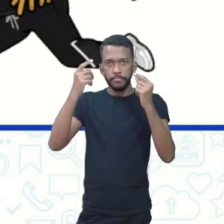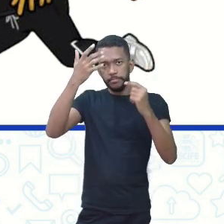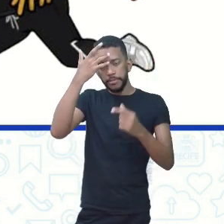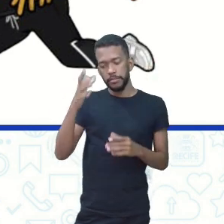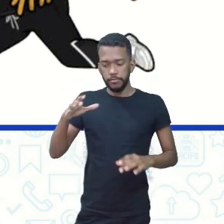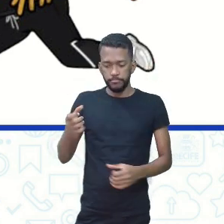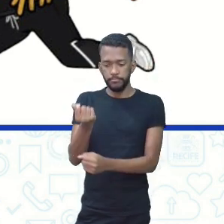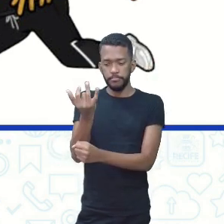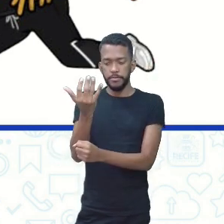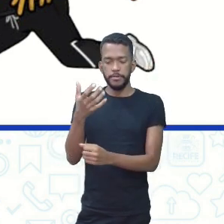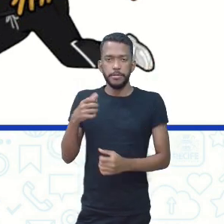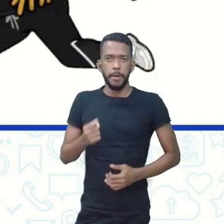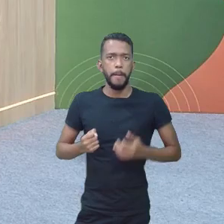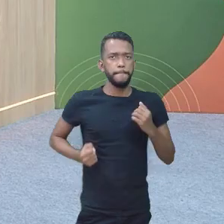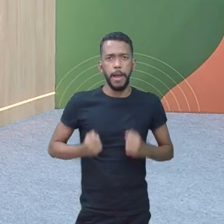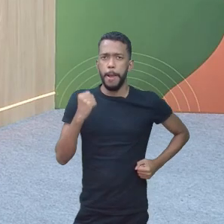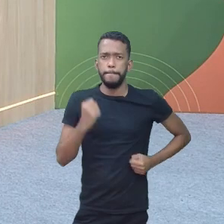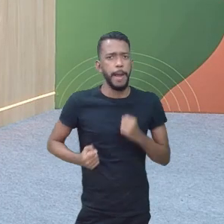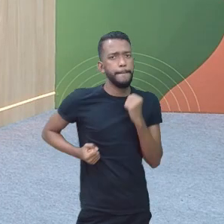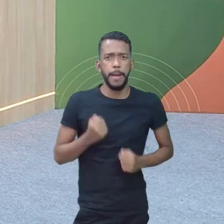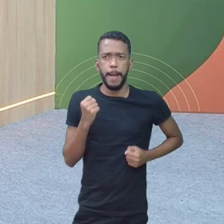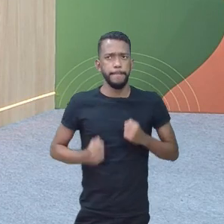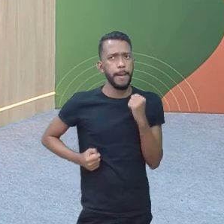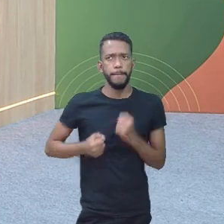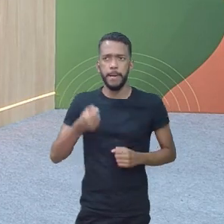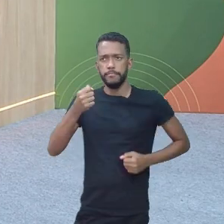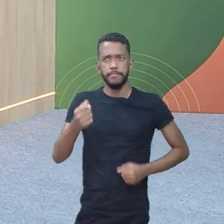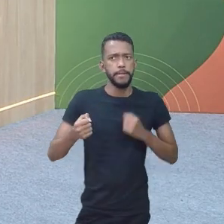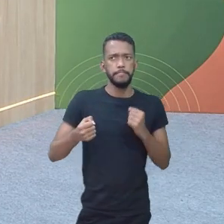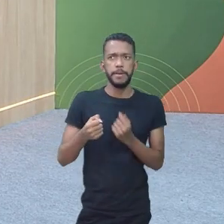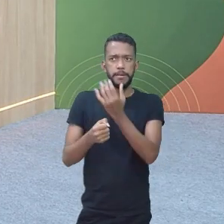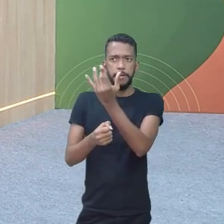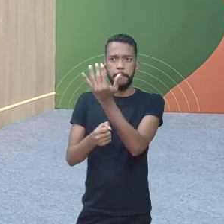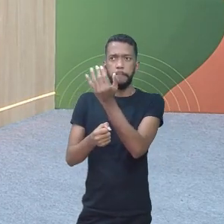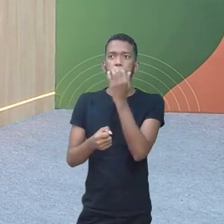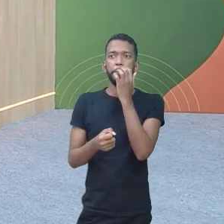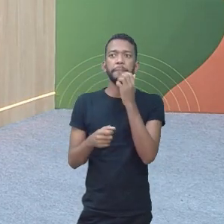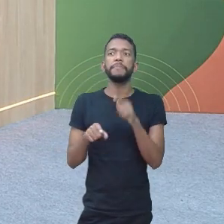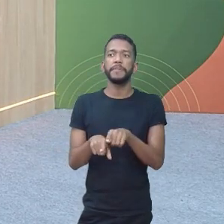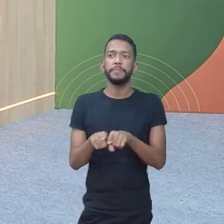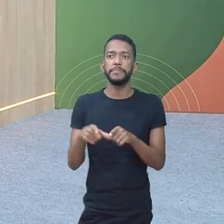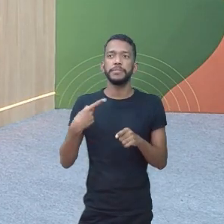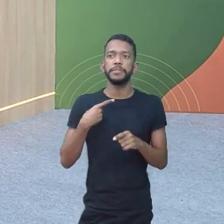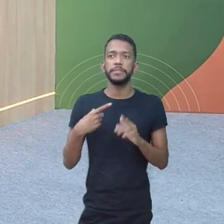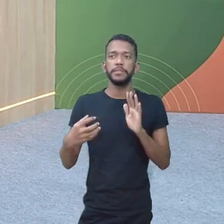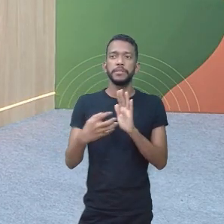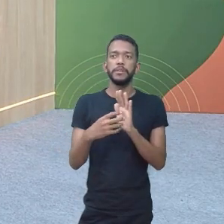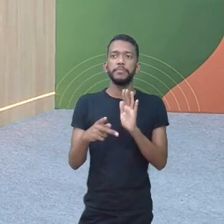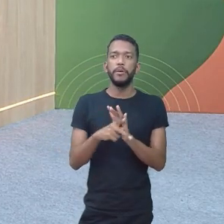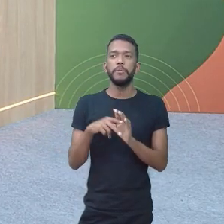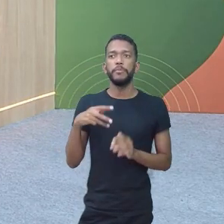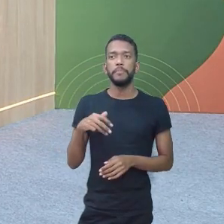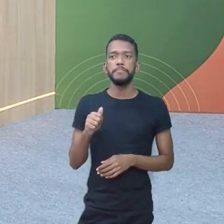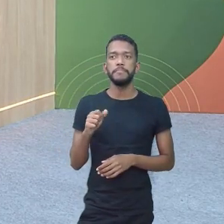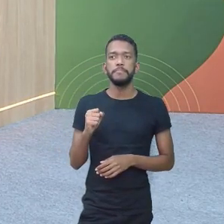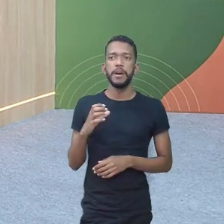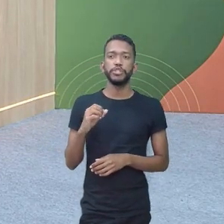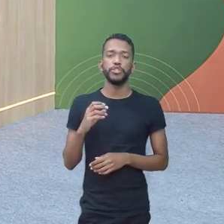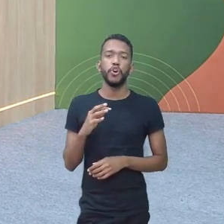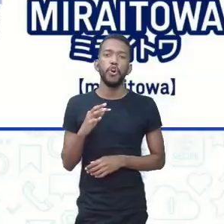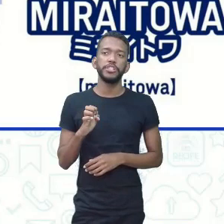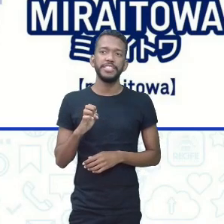cidade de origem, que vai ser os Jogos Olímpicos. Nós temos também os mascotes, né?